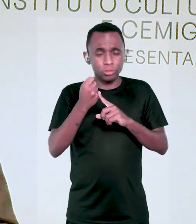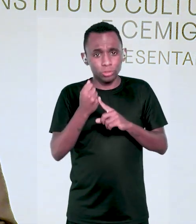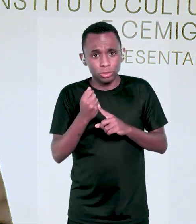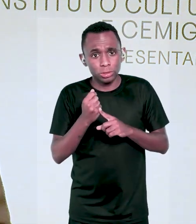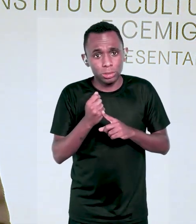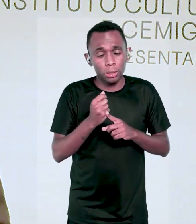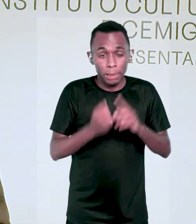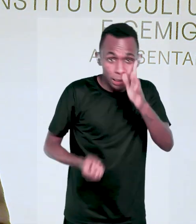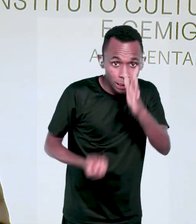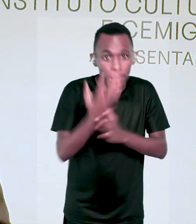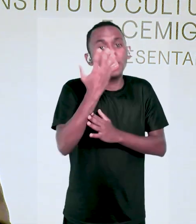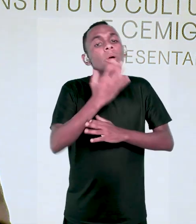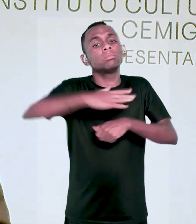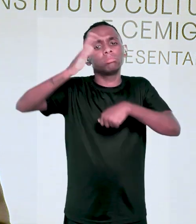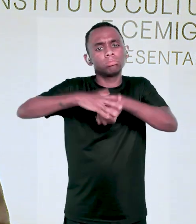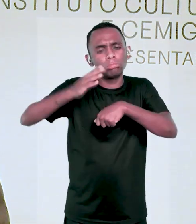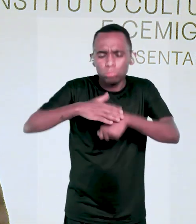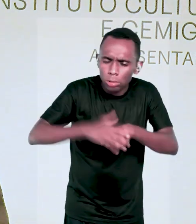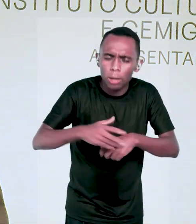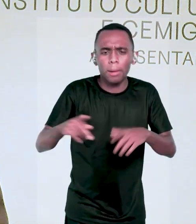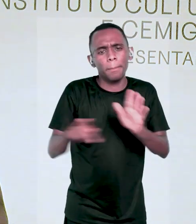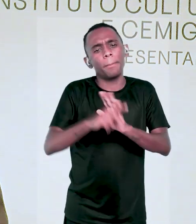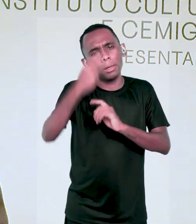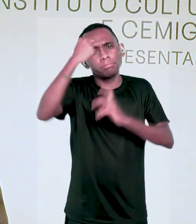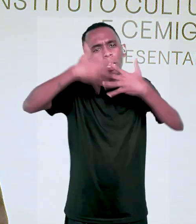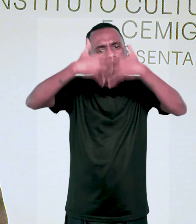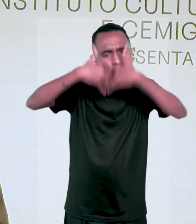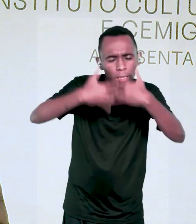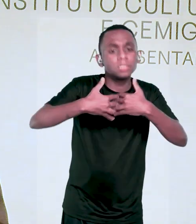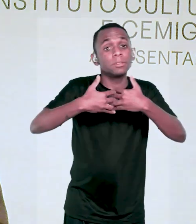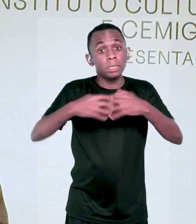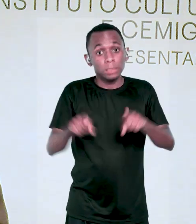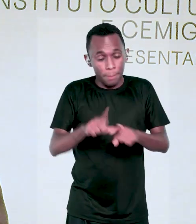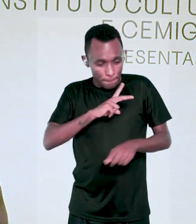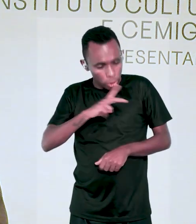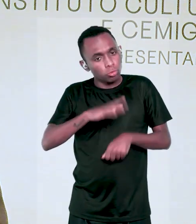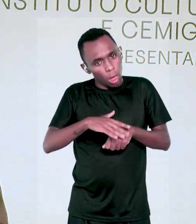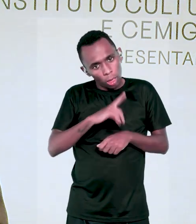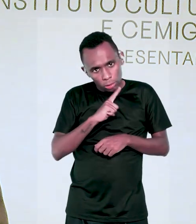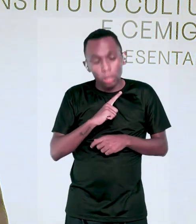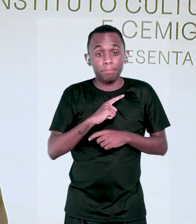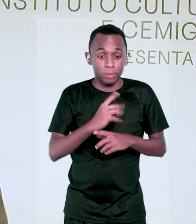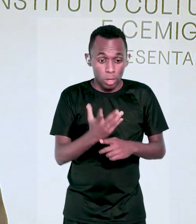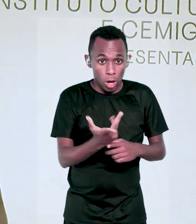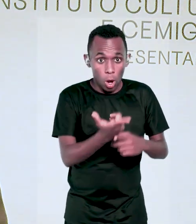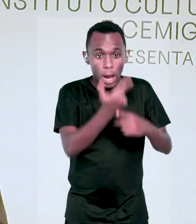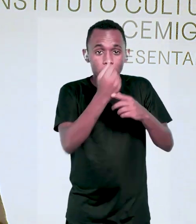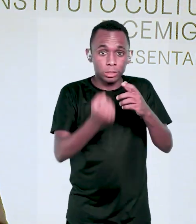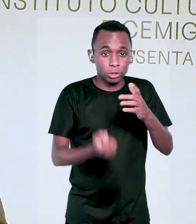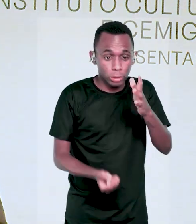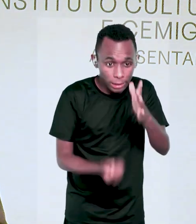o artista portanto ao criar uma obra de arte introduz no mundo um ser sensível pensante